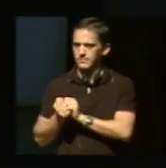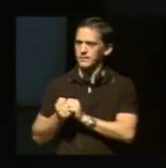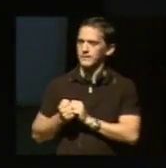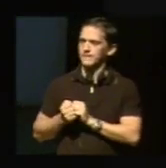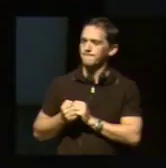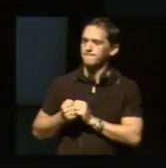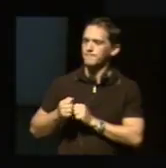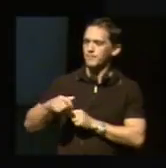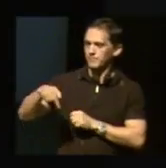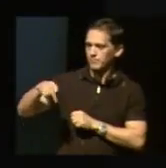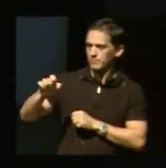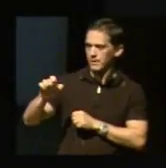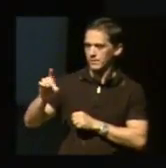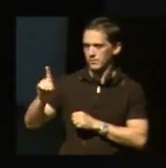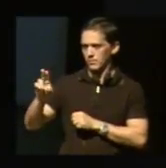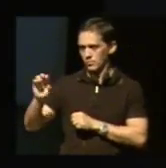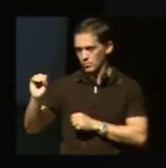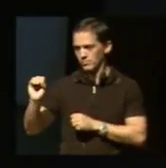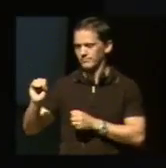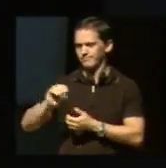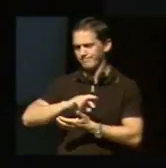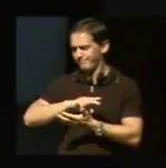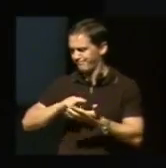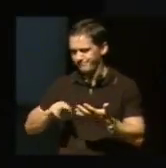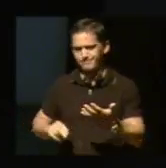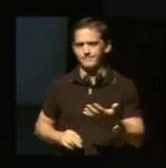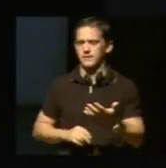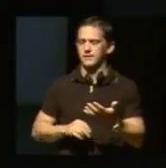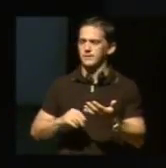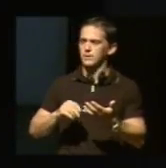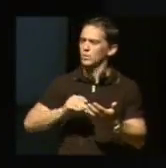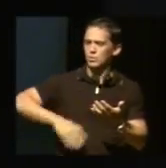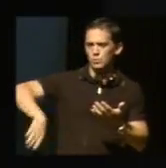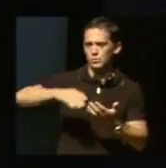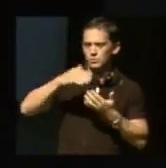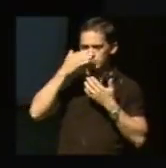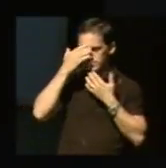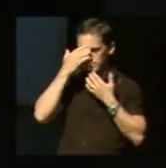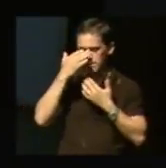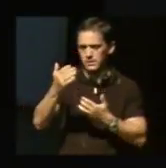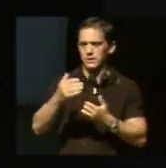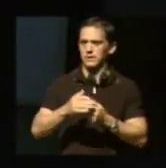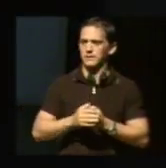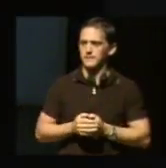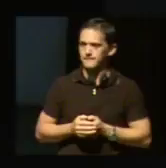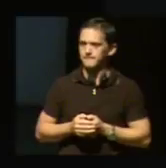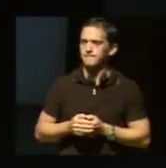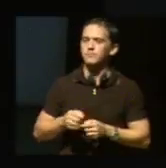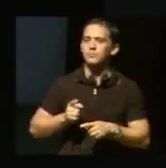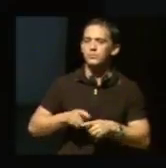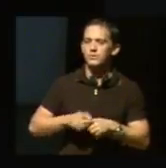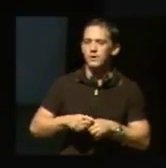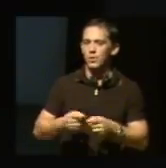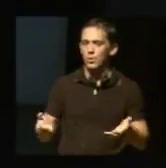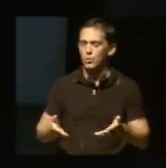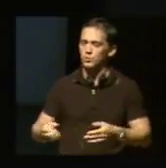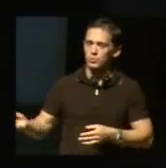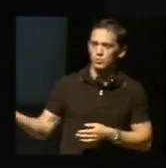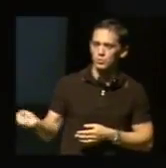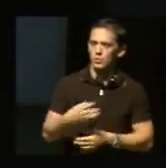ao Pedro Sabino, enfim, a todos vocês estão possibilitando que a gente possa fazer o lançamento